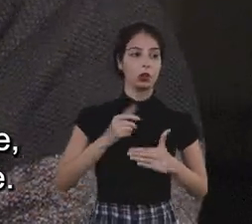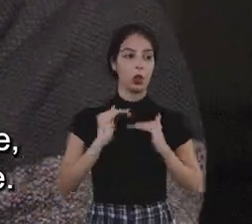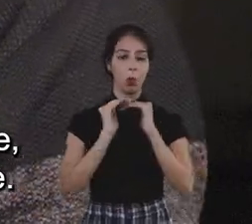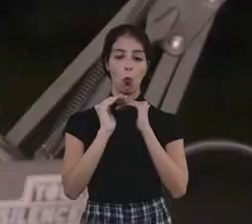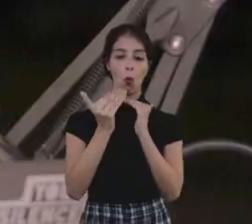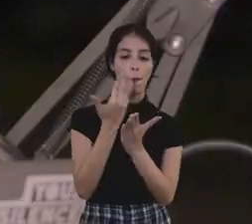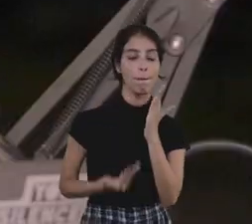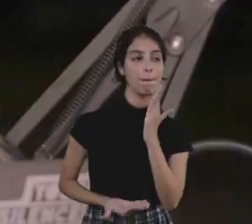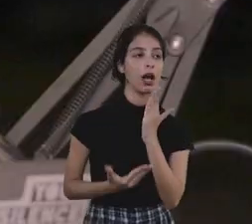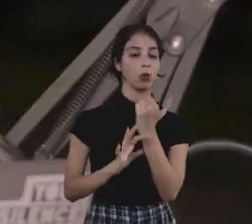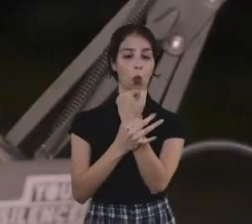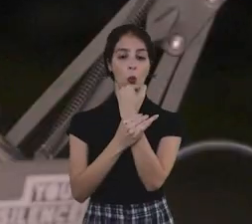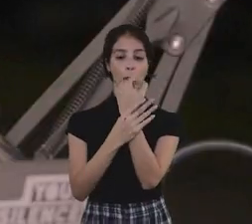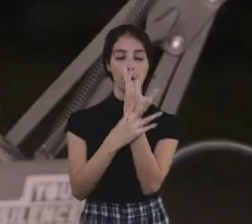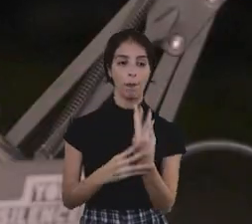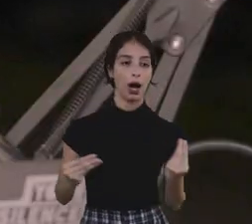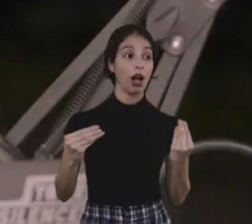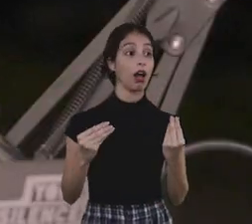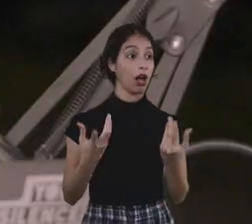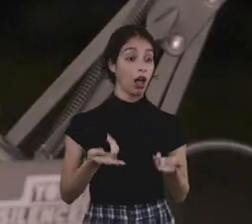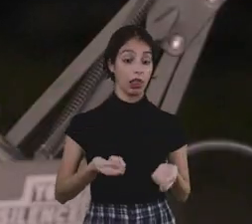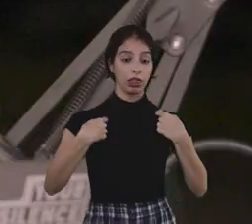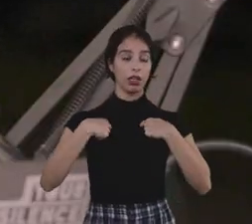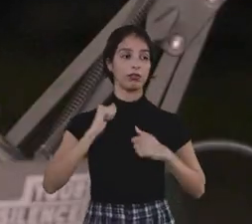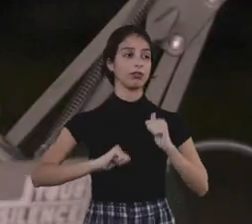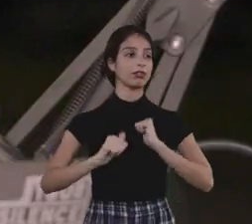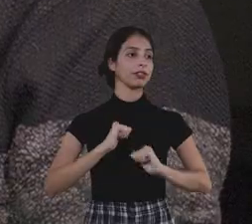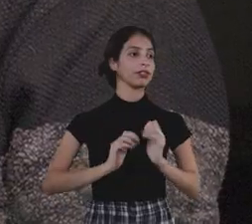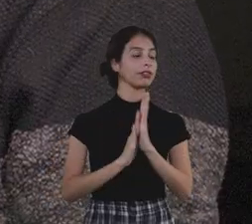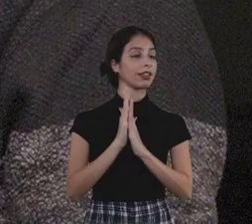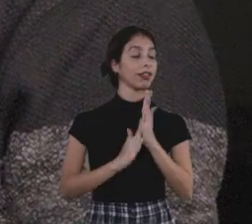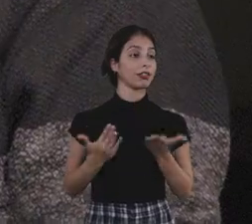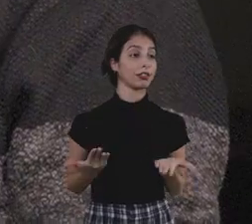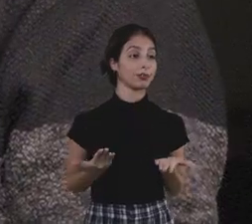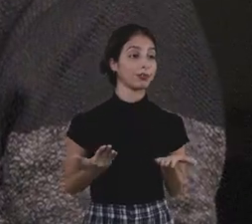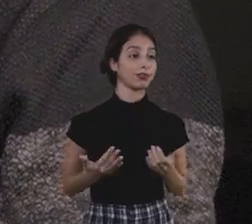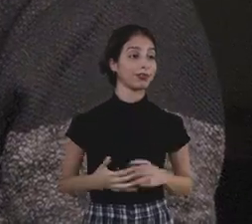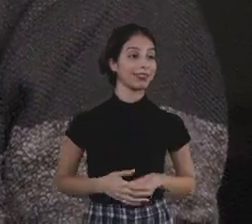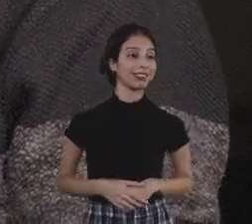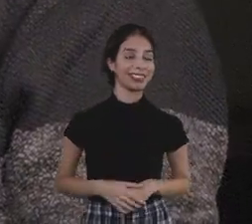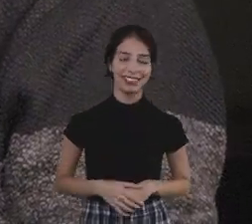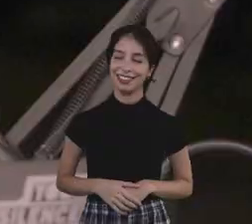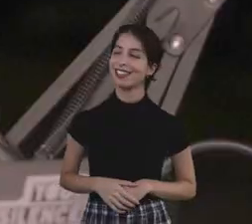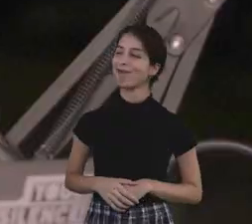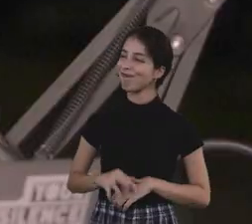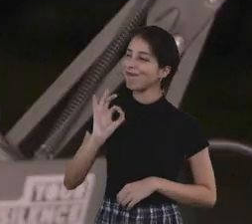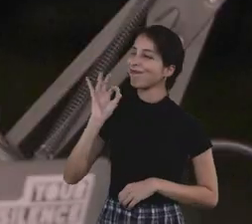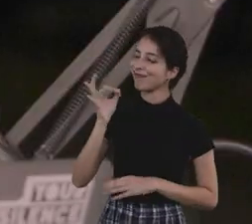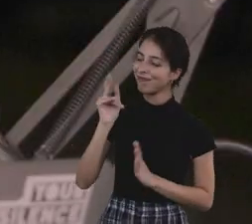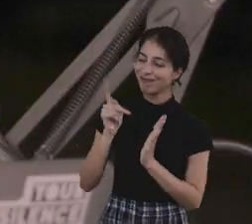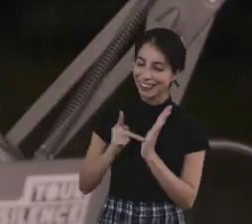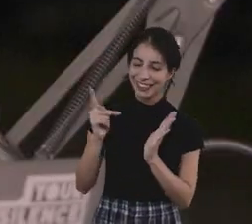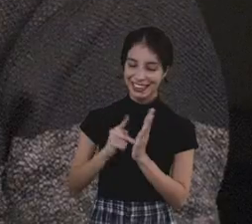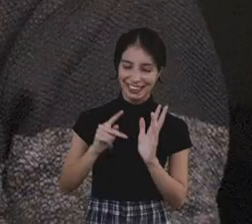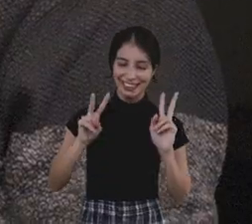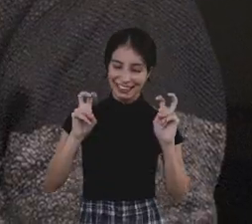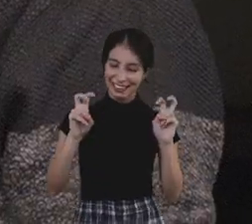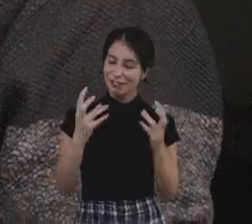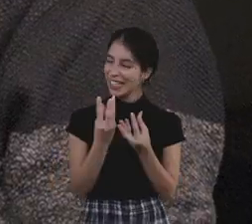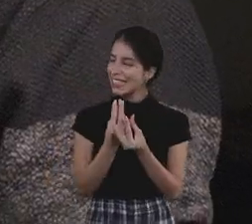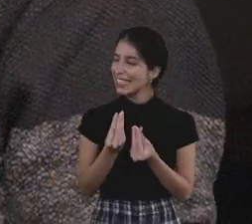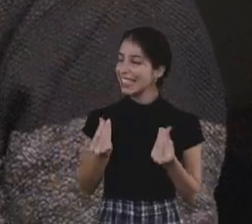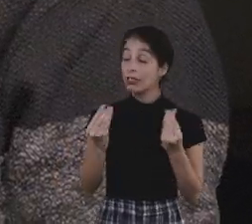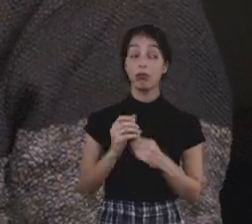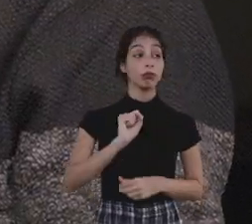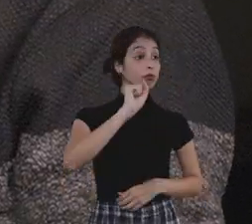necessariamente é né exponencial isso isso entende dizer sim